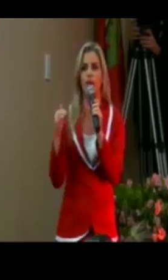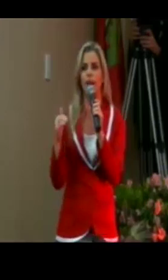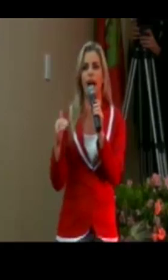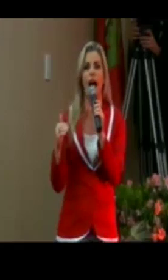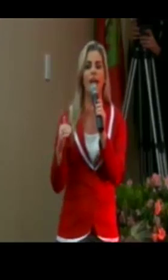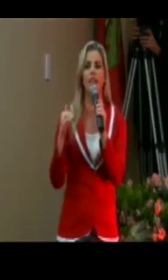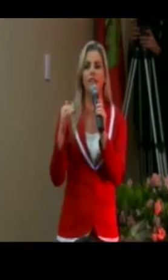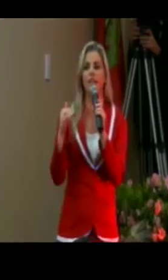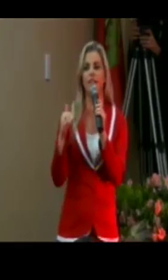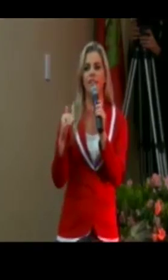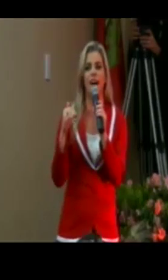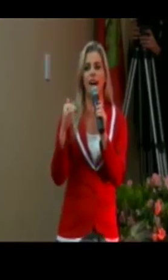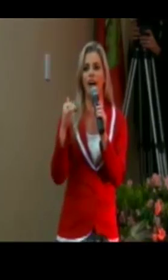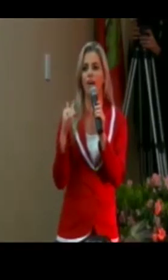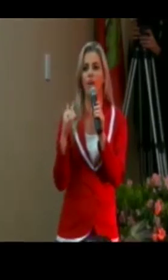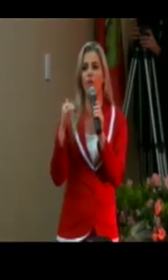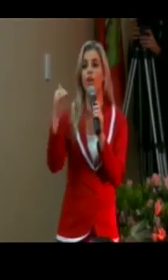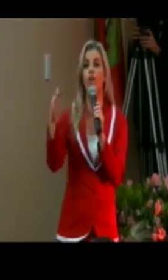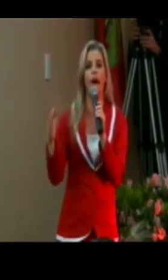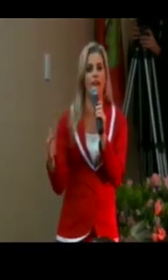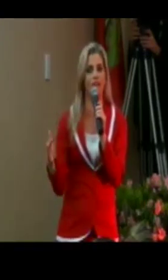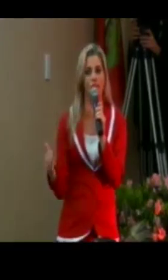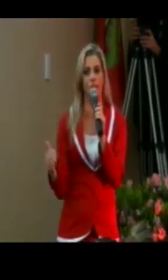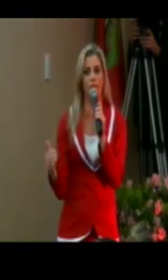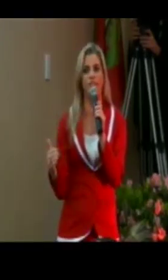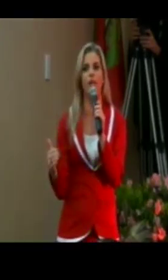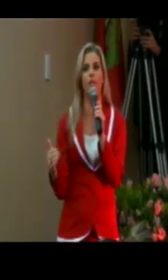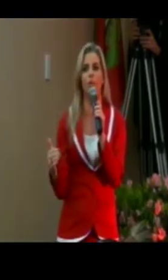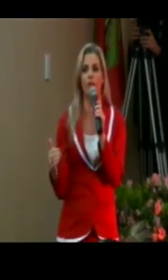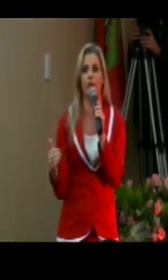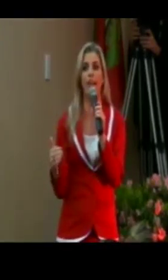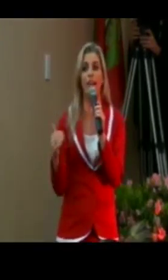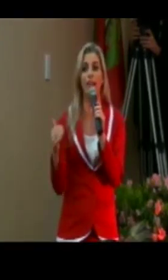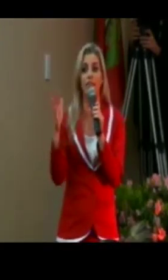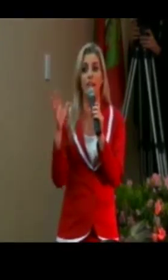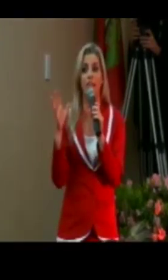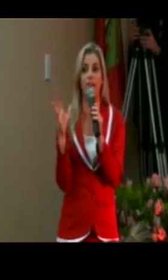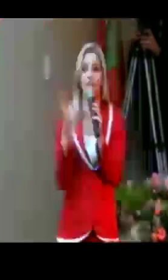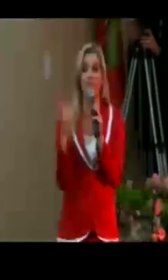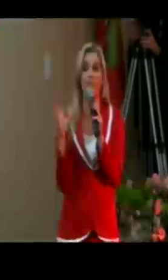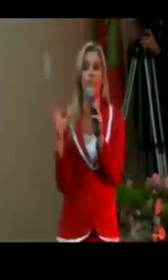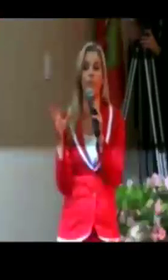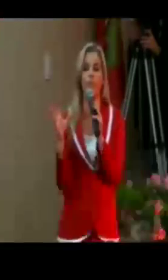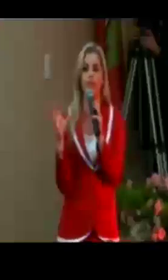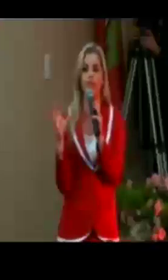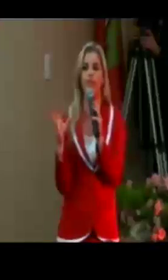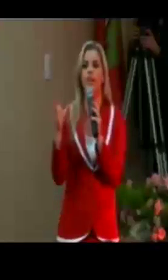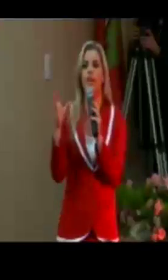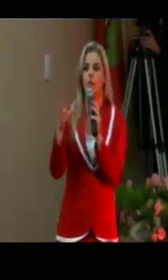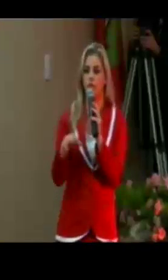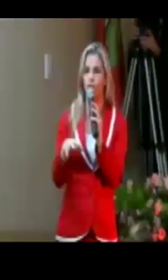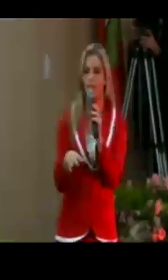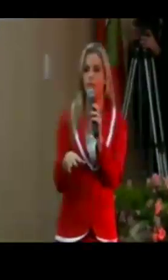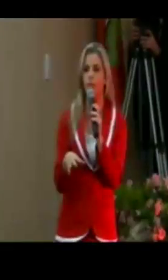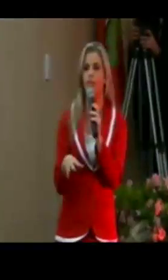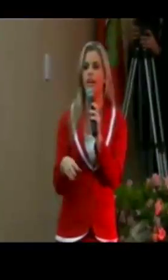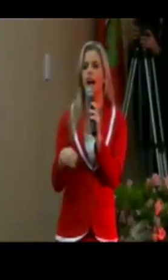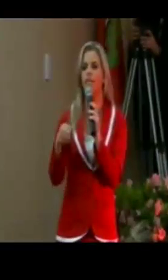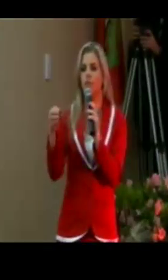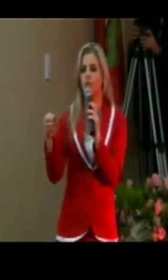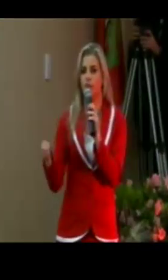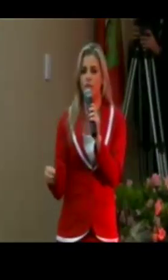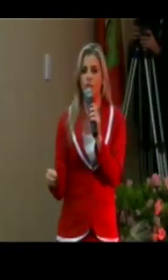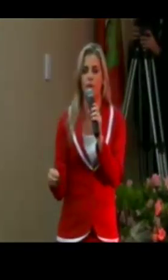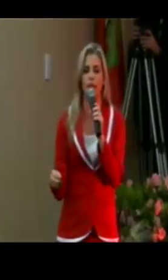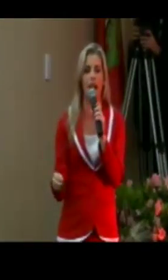a necessidade. Então, nós podemos trabalhar desde a economia doméstica, por exemplo, né, e aí as parcerias são importantes